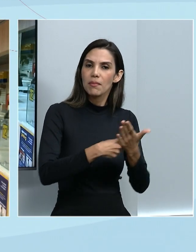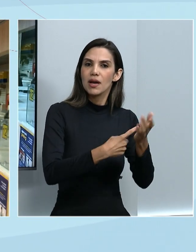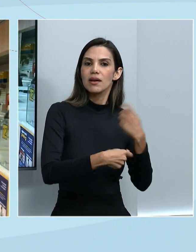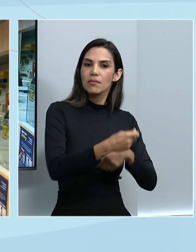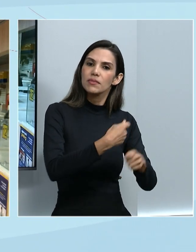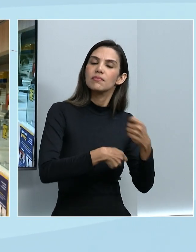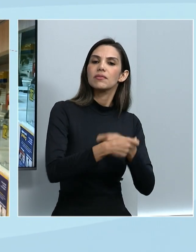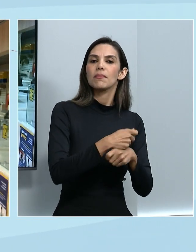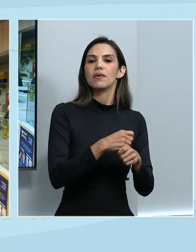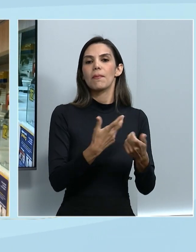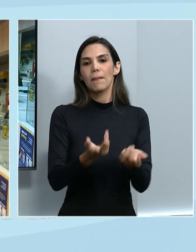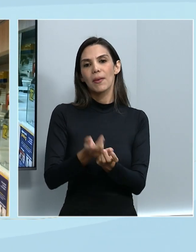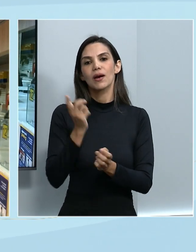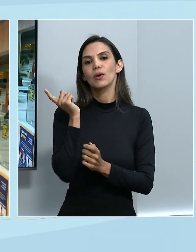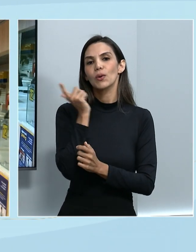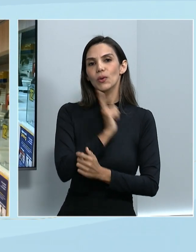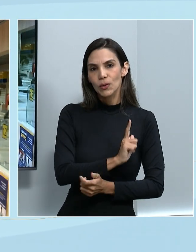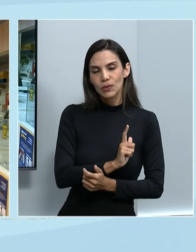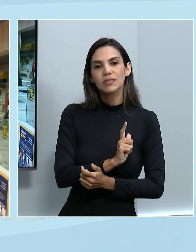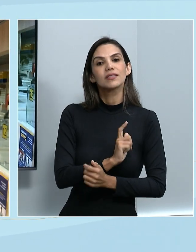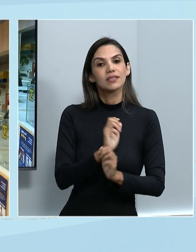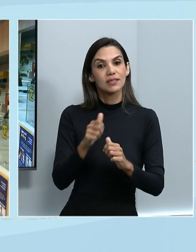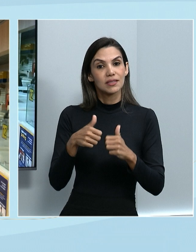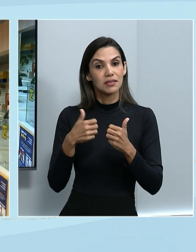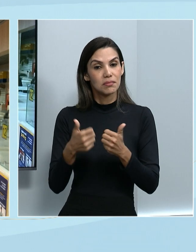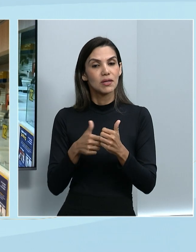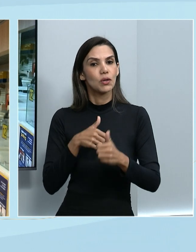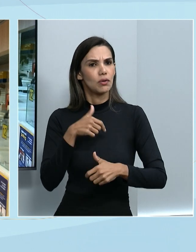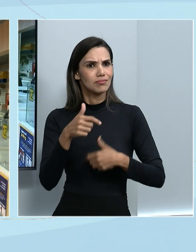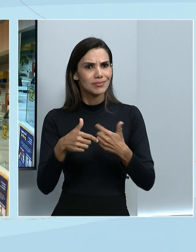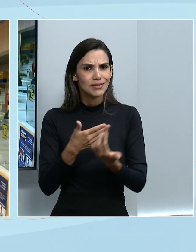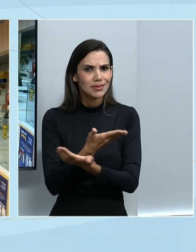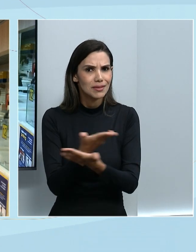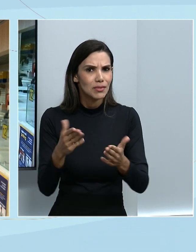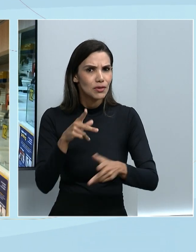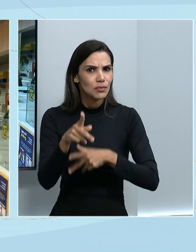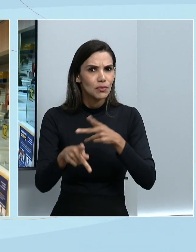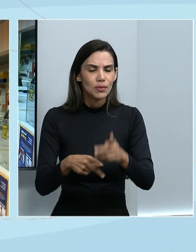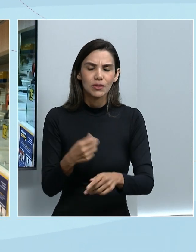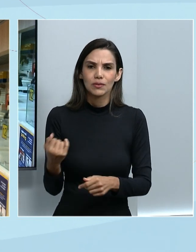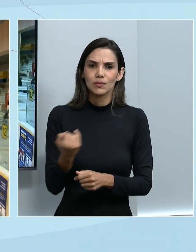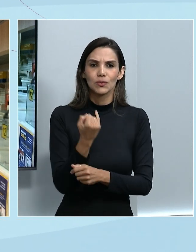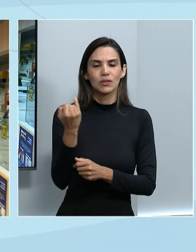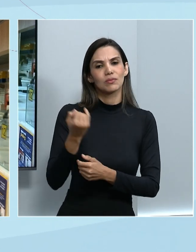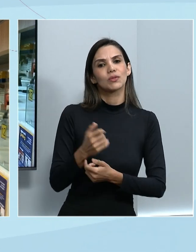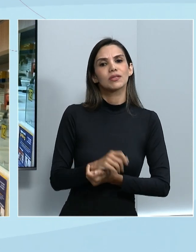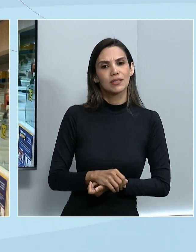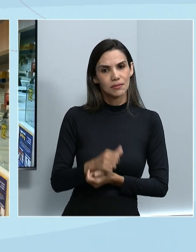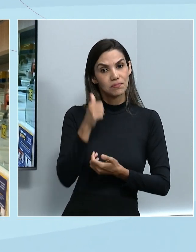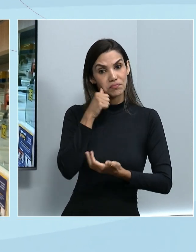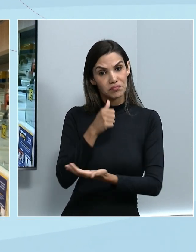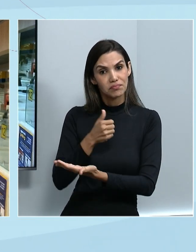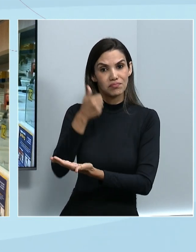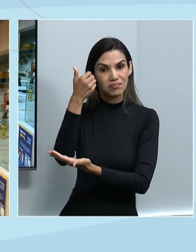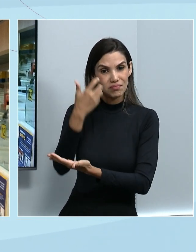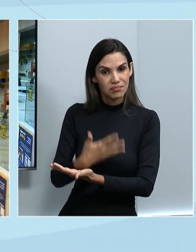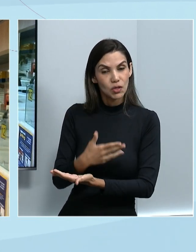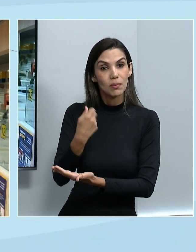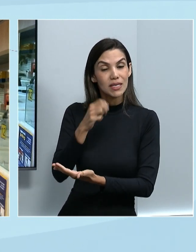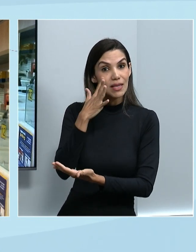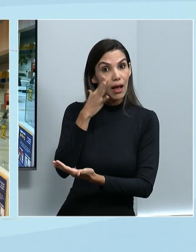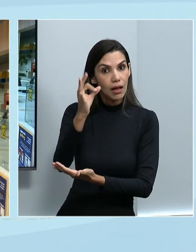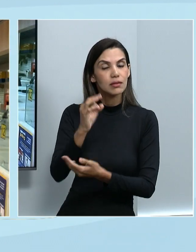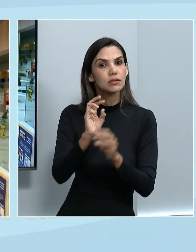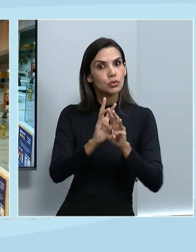que veio, fez a negociação, um serviço para a população mega importante. Como a Laís falou, é importante também se atentar no site correto,